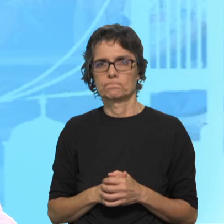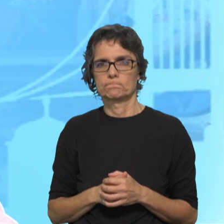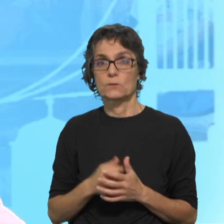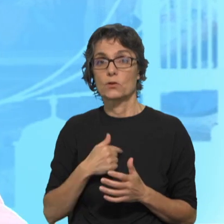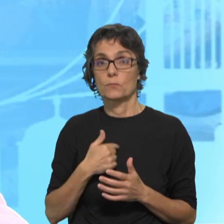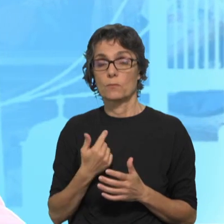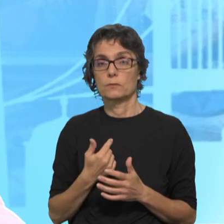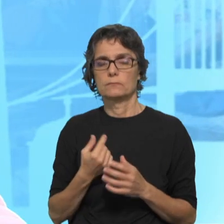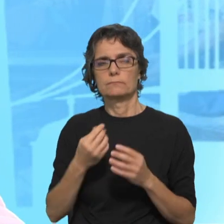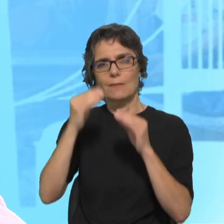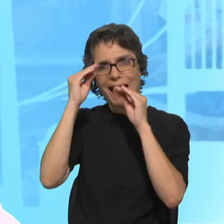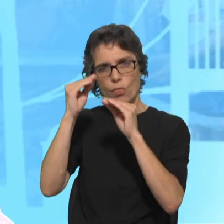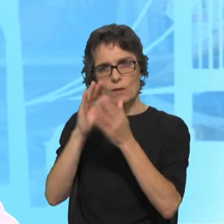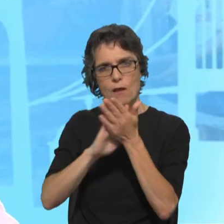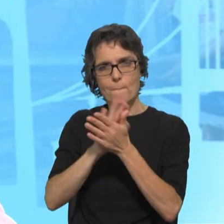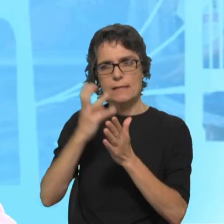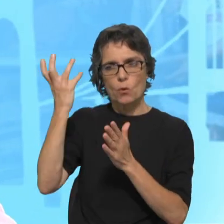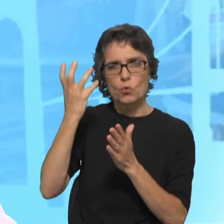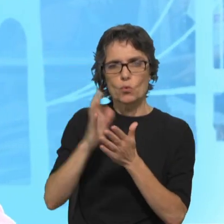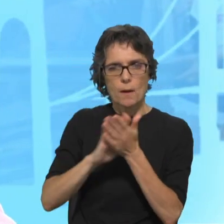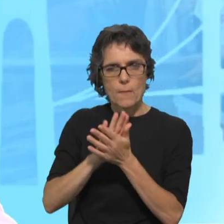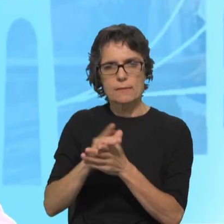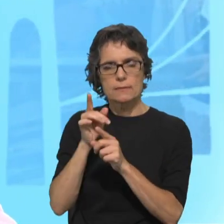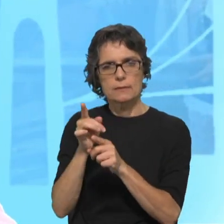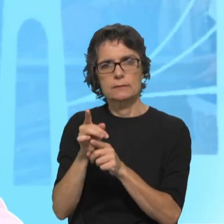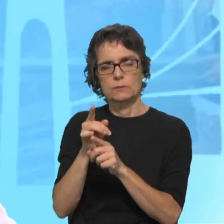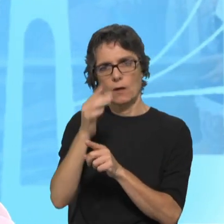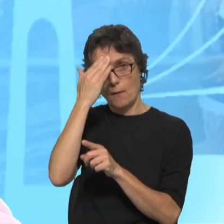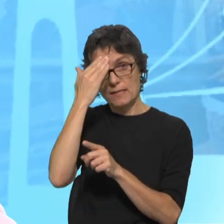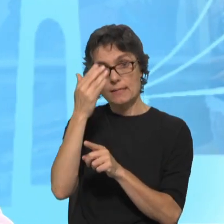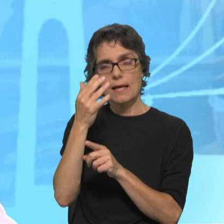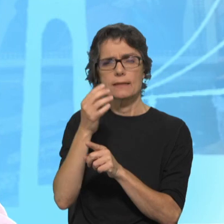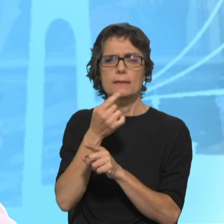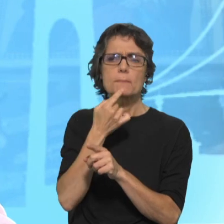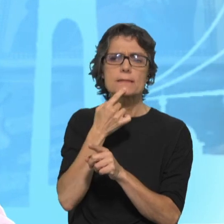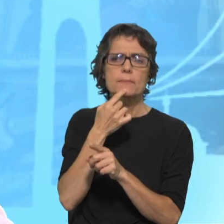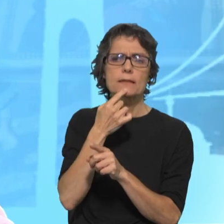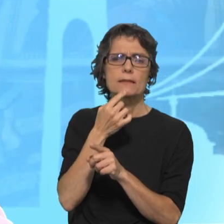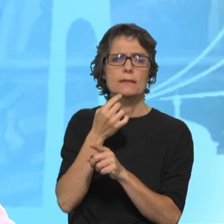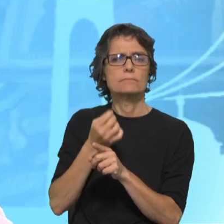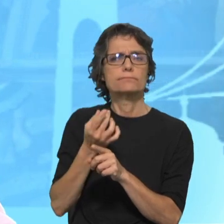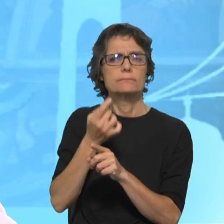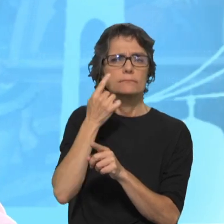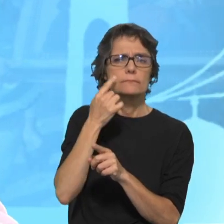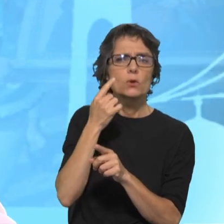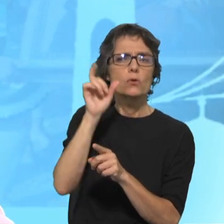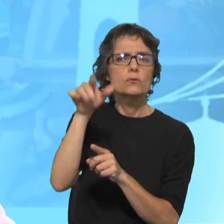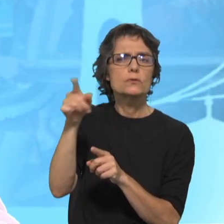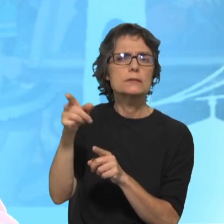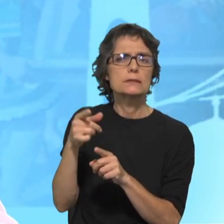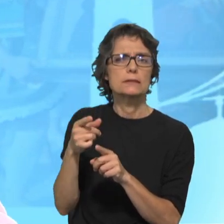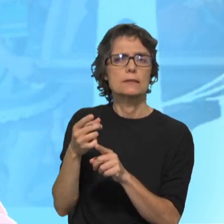a questão da educação, da cultura, da capacidade de tolerar o outro, de ter um olhar